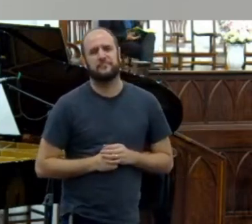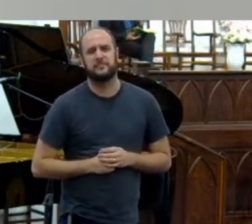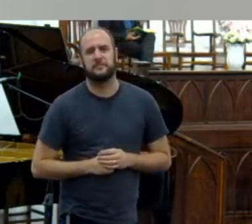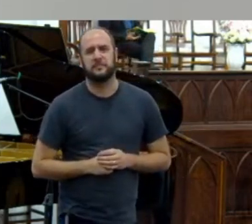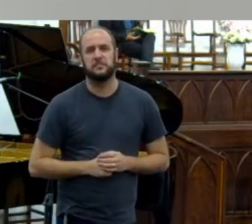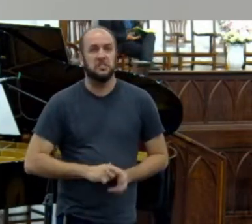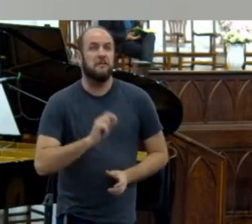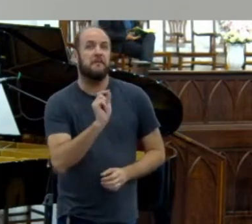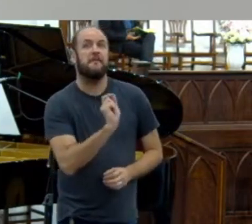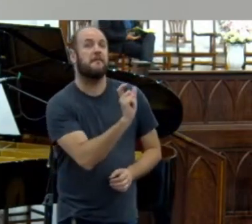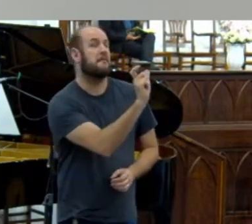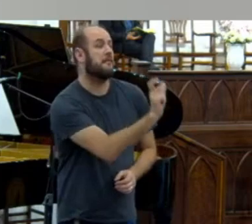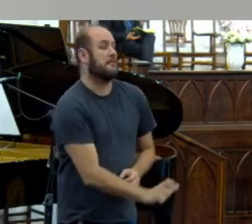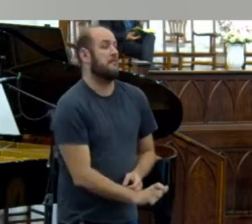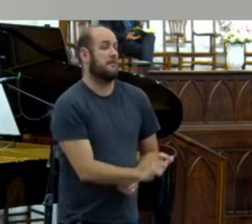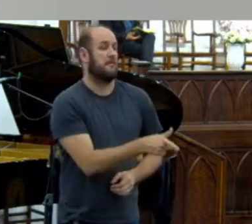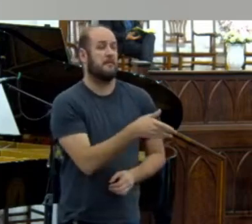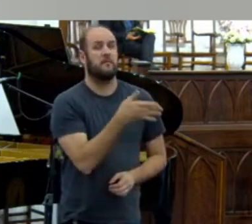és tu, homem?